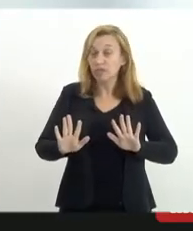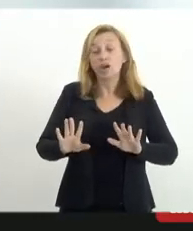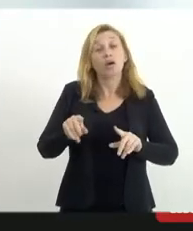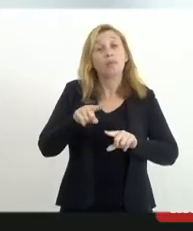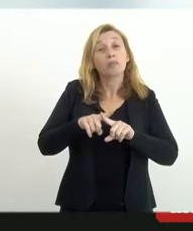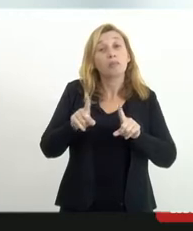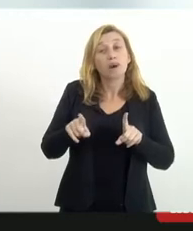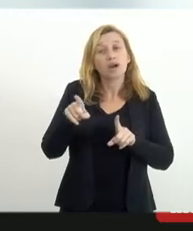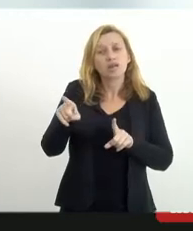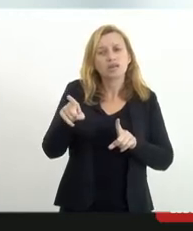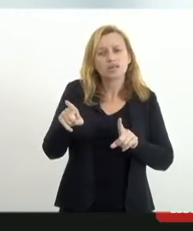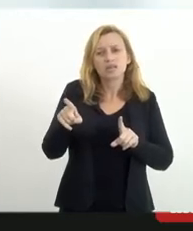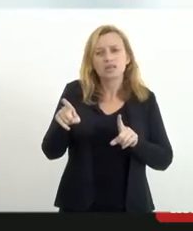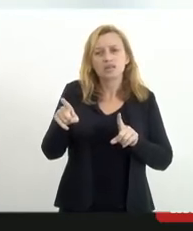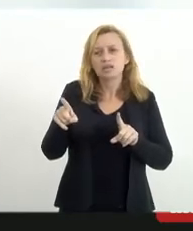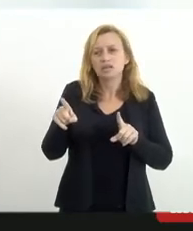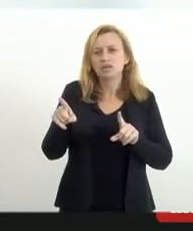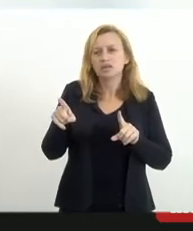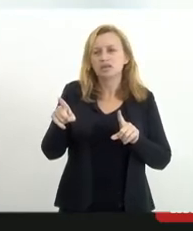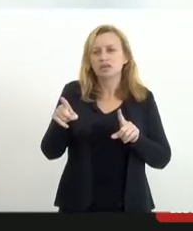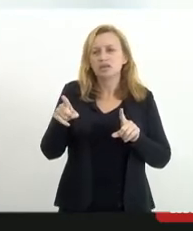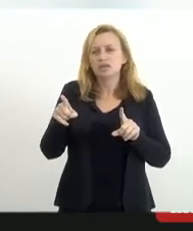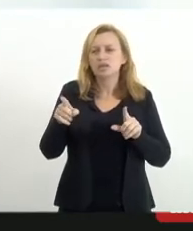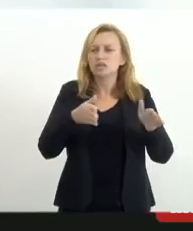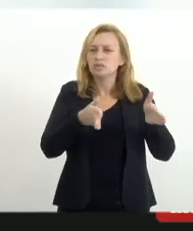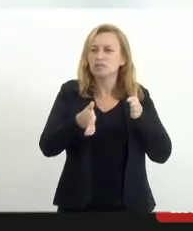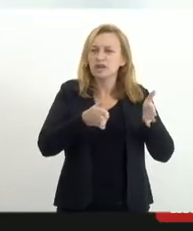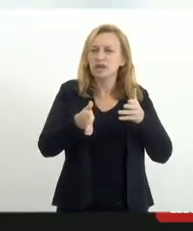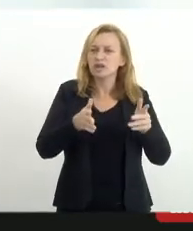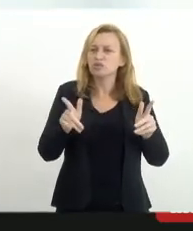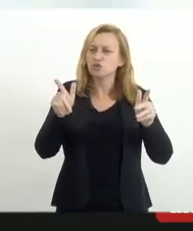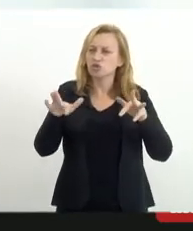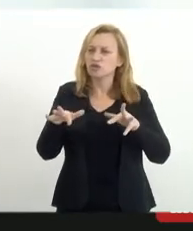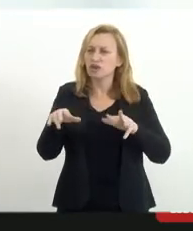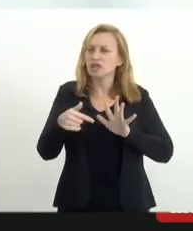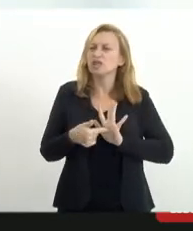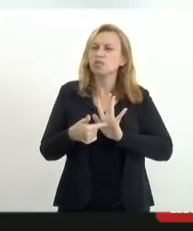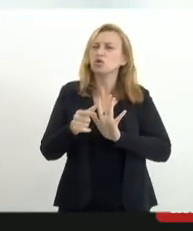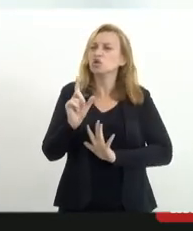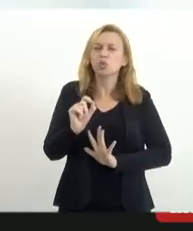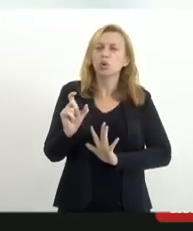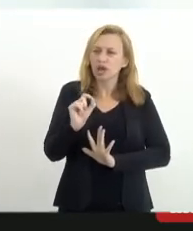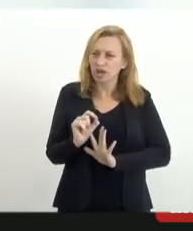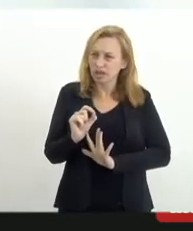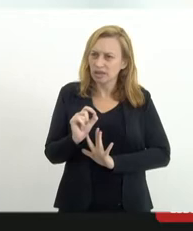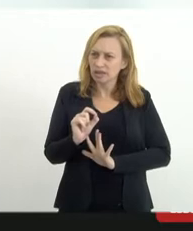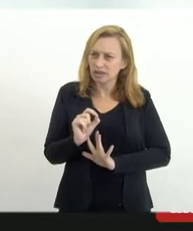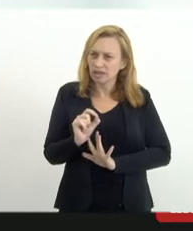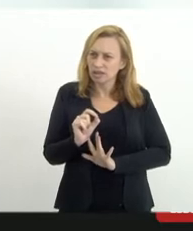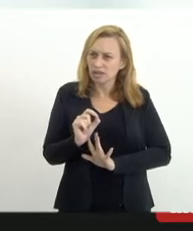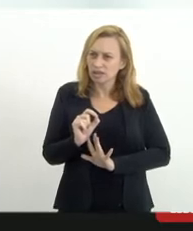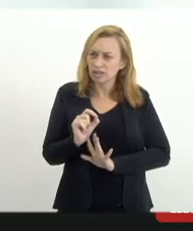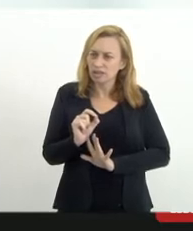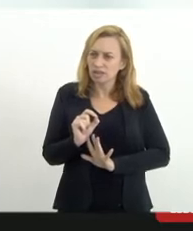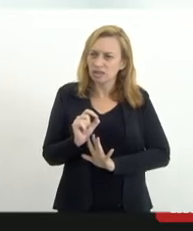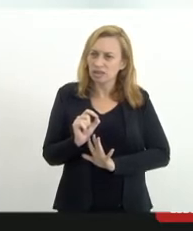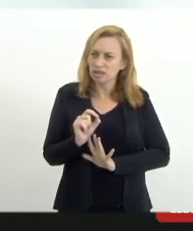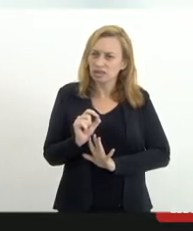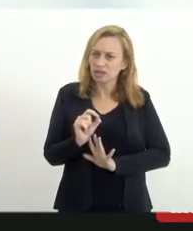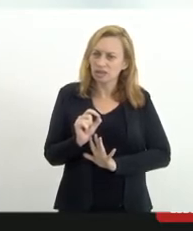essa aparente contradição, no meu entendimento, ela está sanada